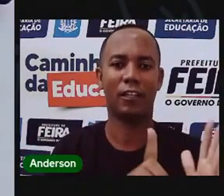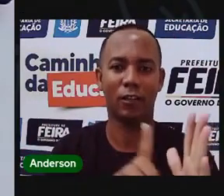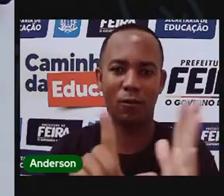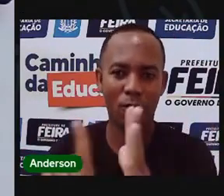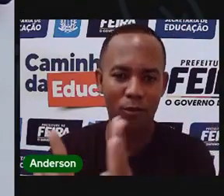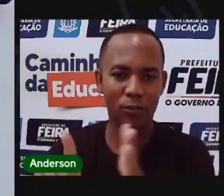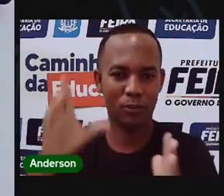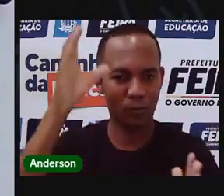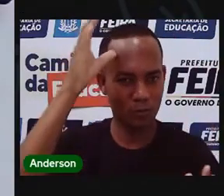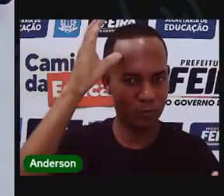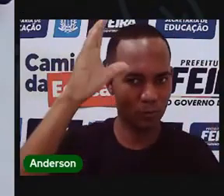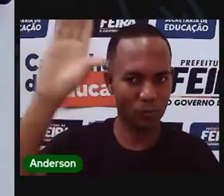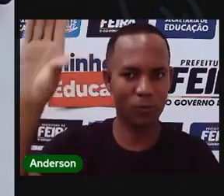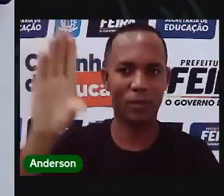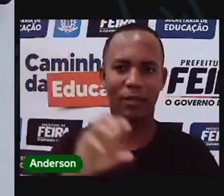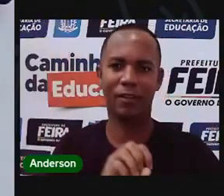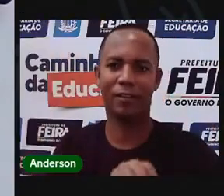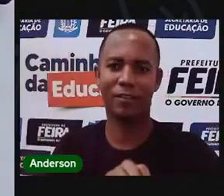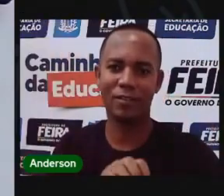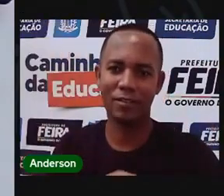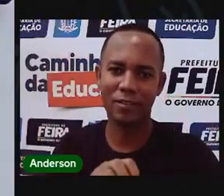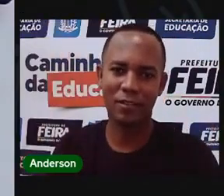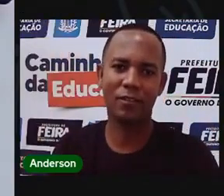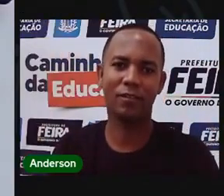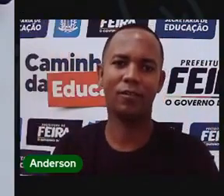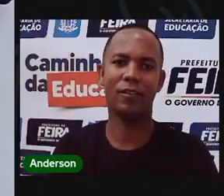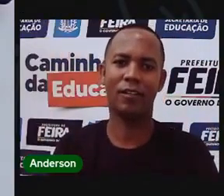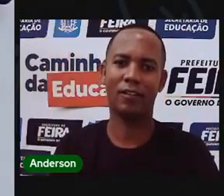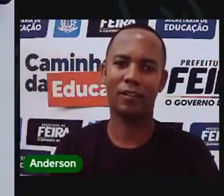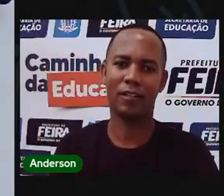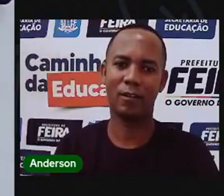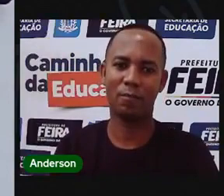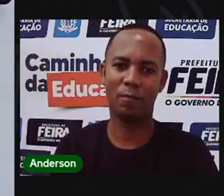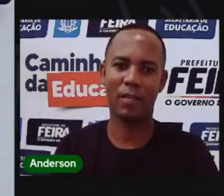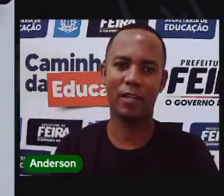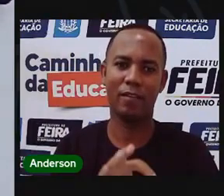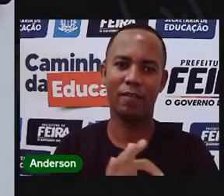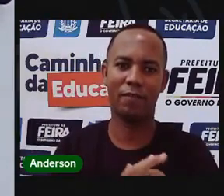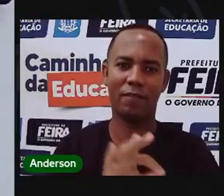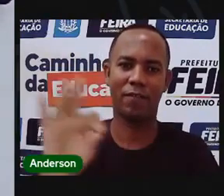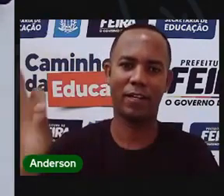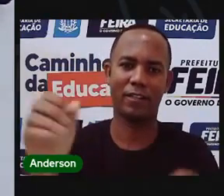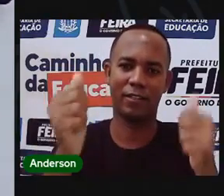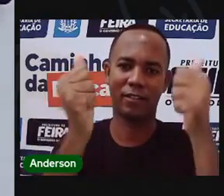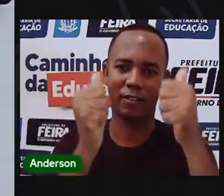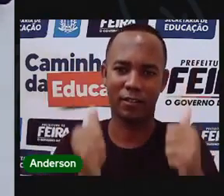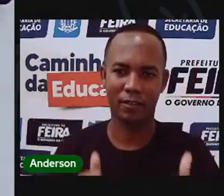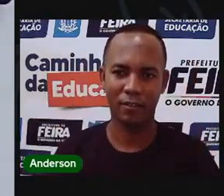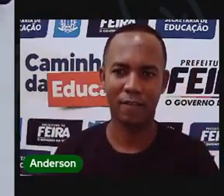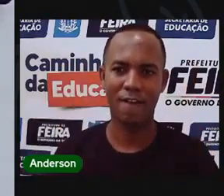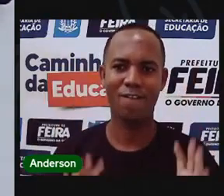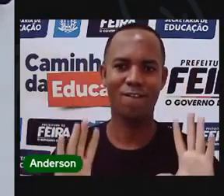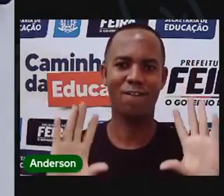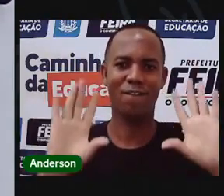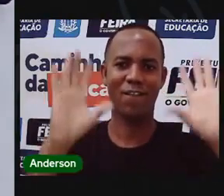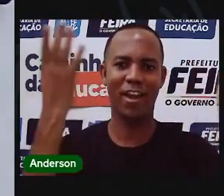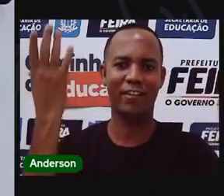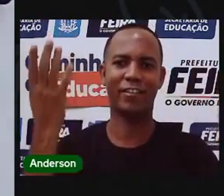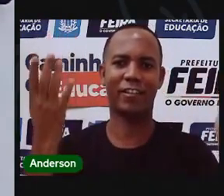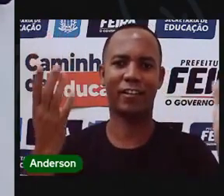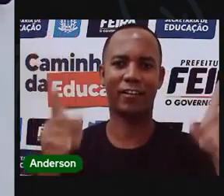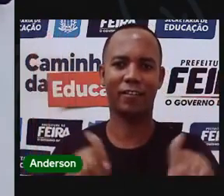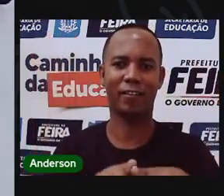cultura e educação. Vai de Nossa Senhora Santana, Micareta, São